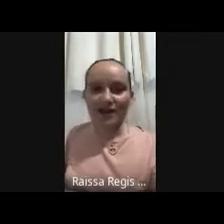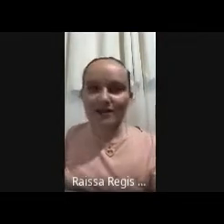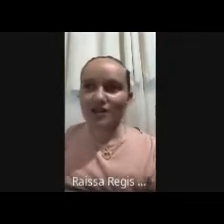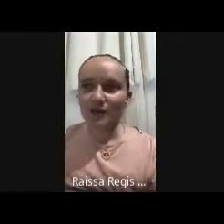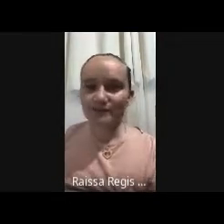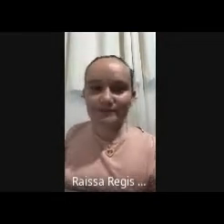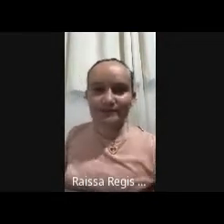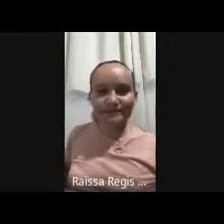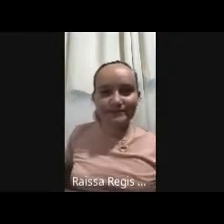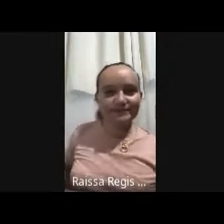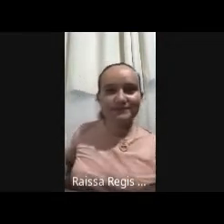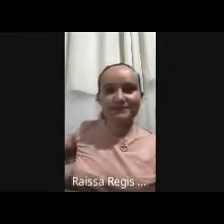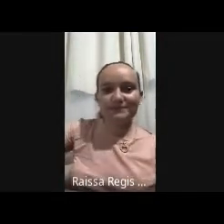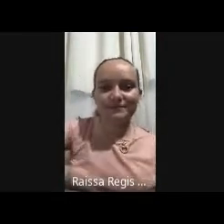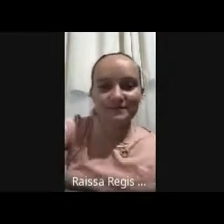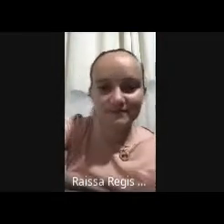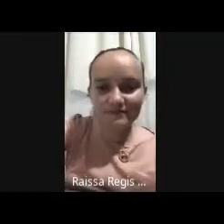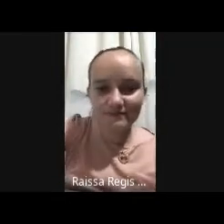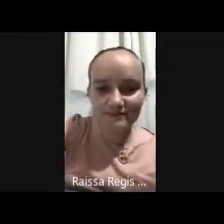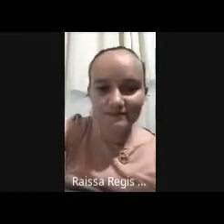Pode falar, Diego.